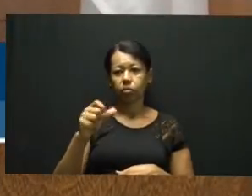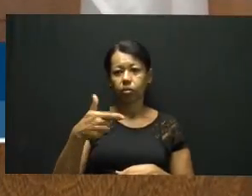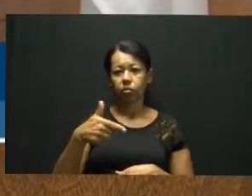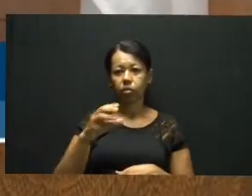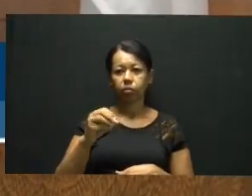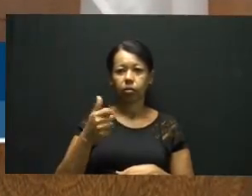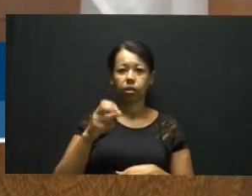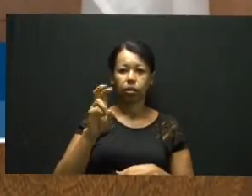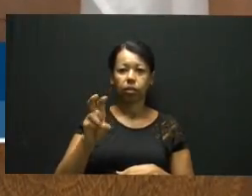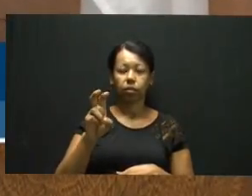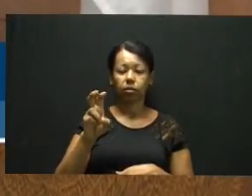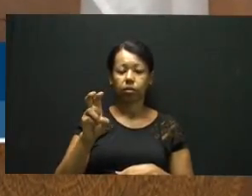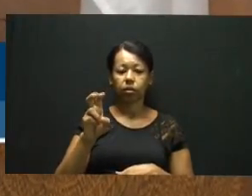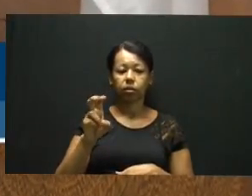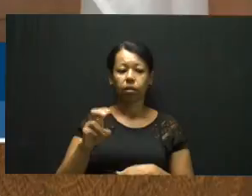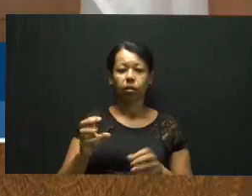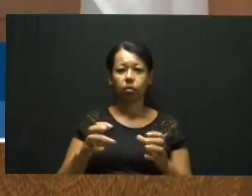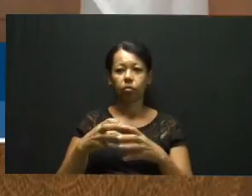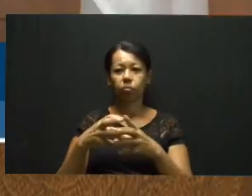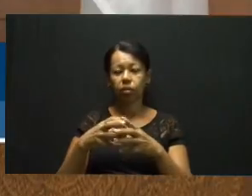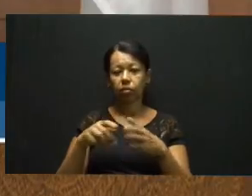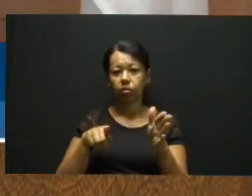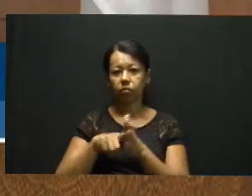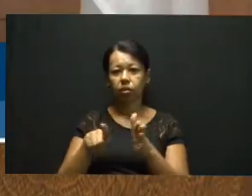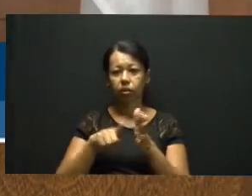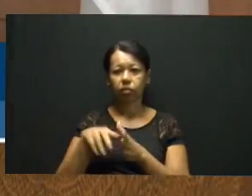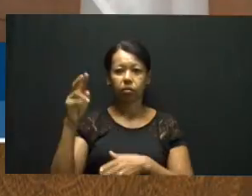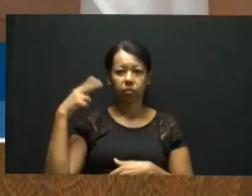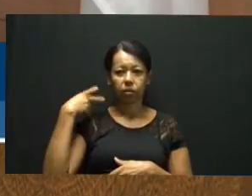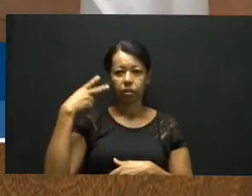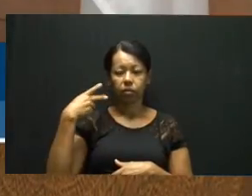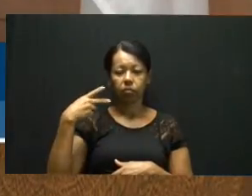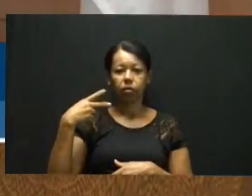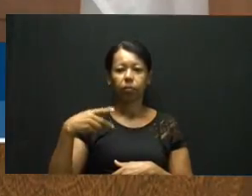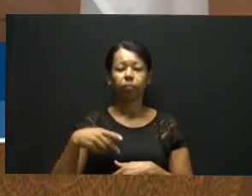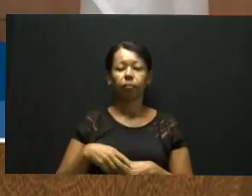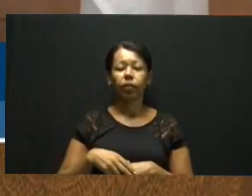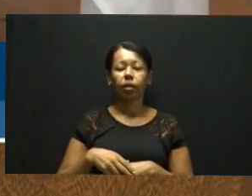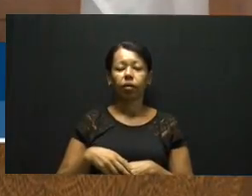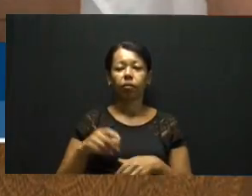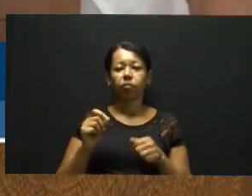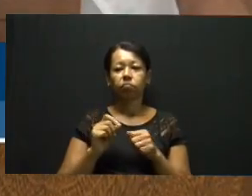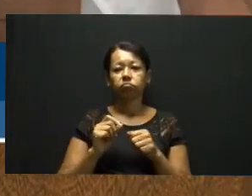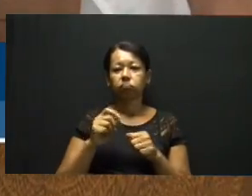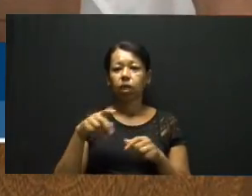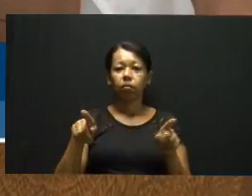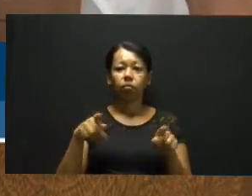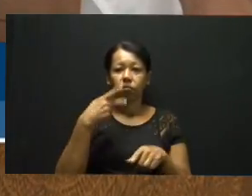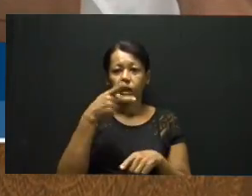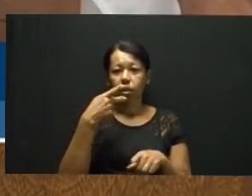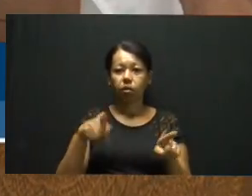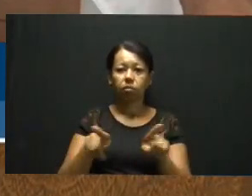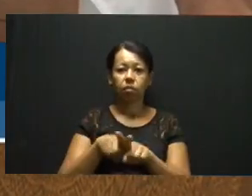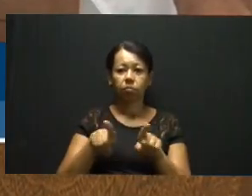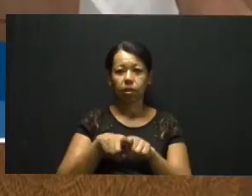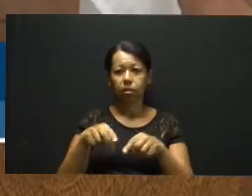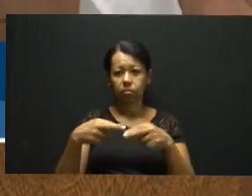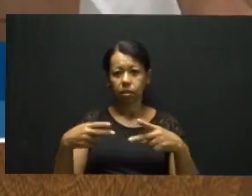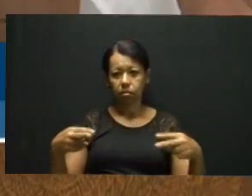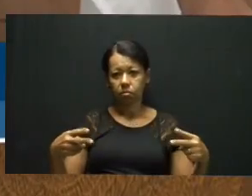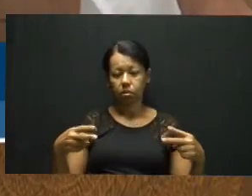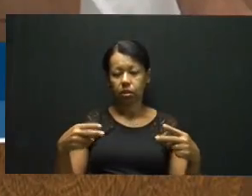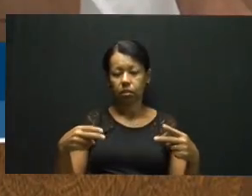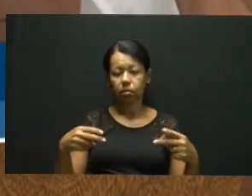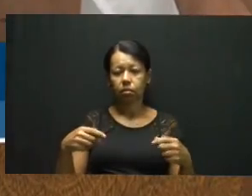778/2015 da Comissão Investigação Vereador anterior, tratando do mesmo assunto. Sala Dona